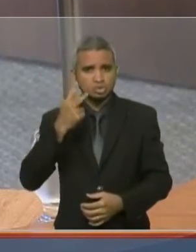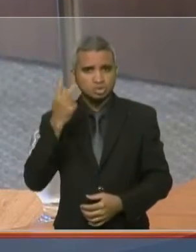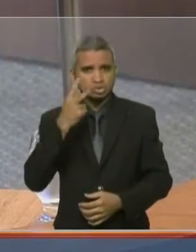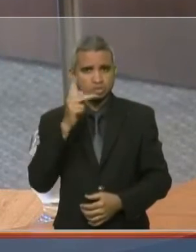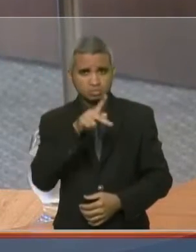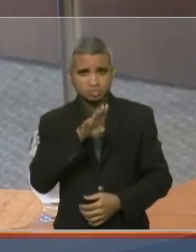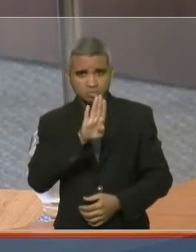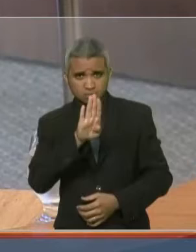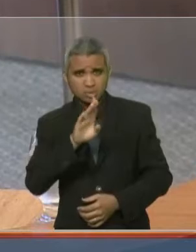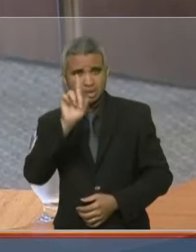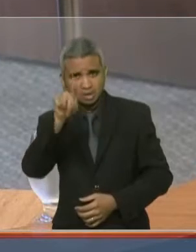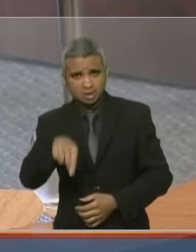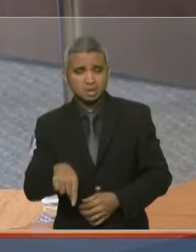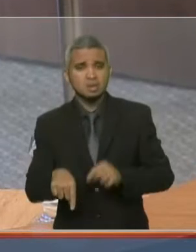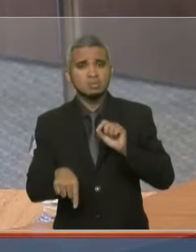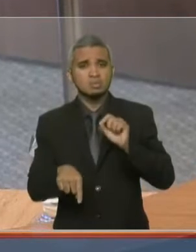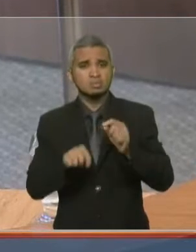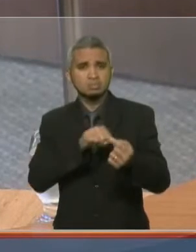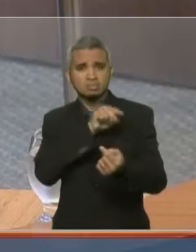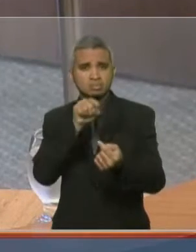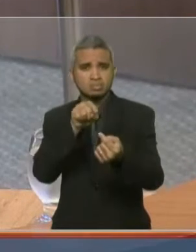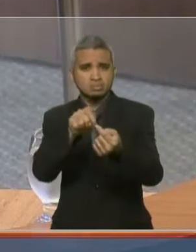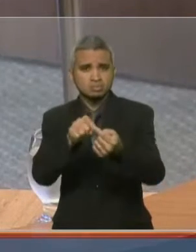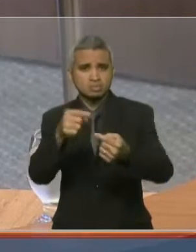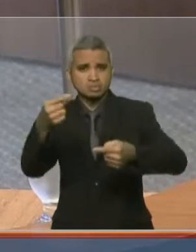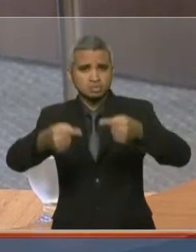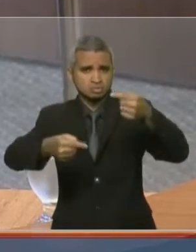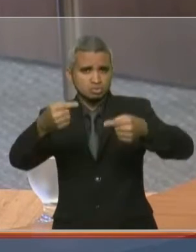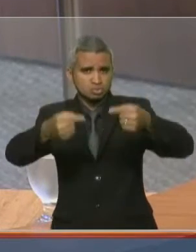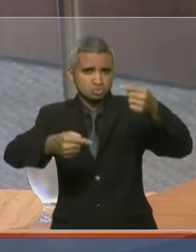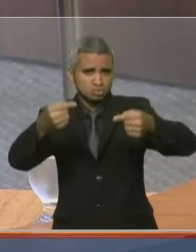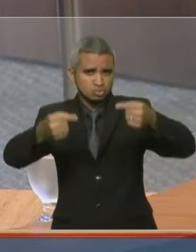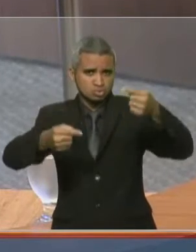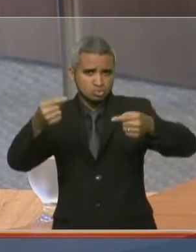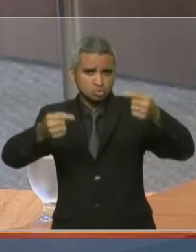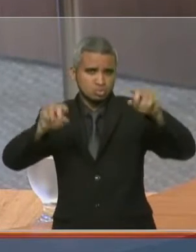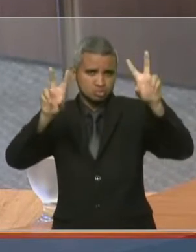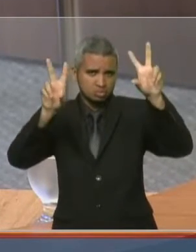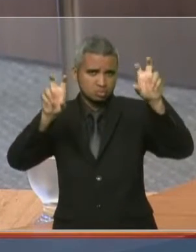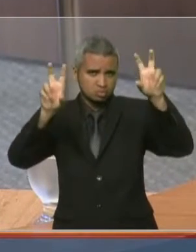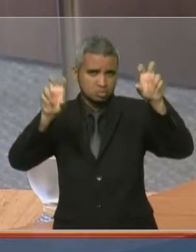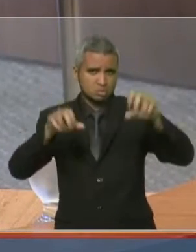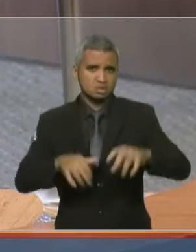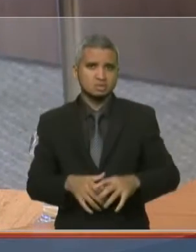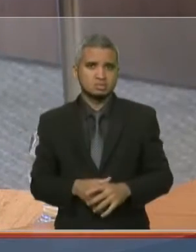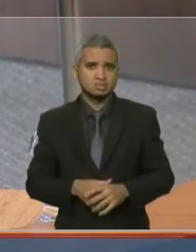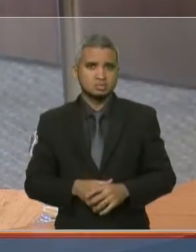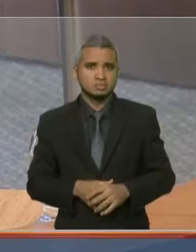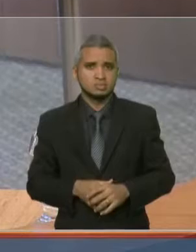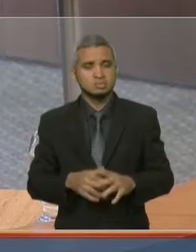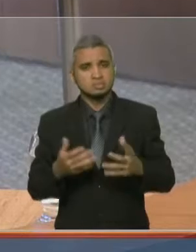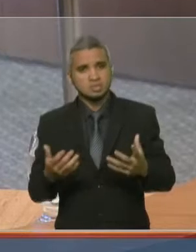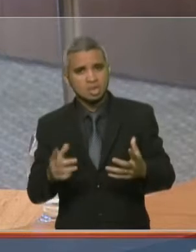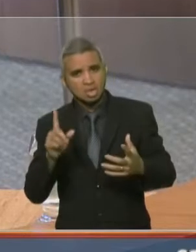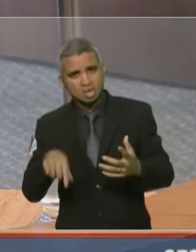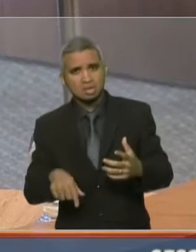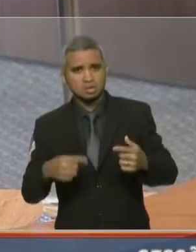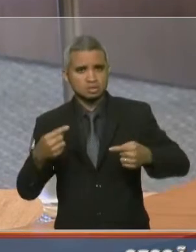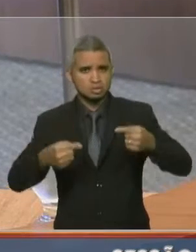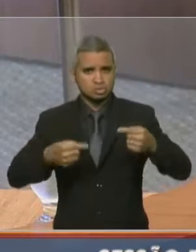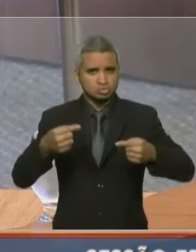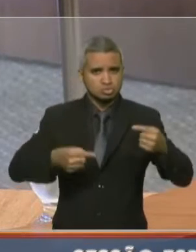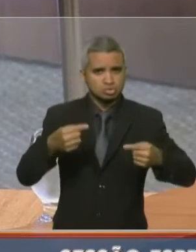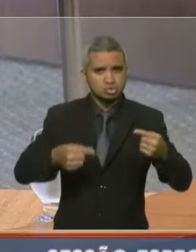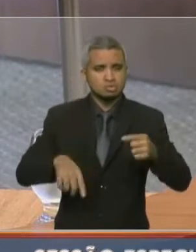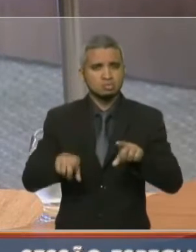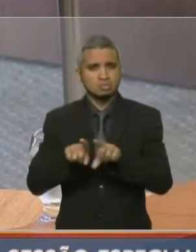esta casa, para ser refletido, para ser discutido esta temática. Ações discutidas, ações